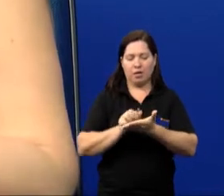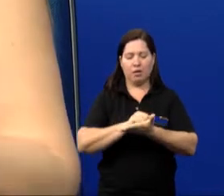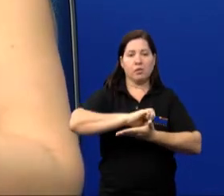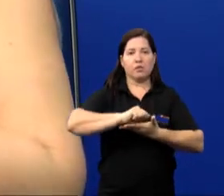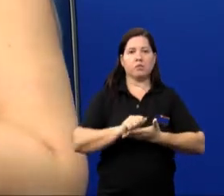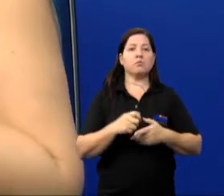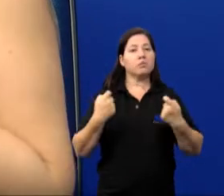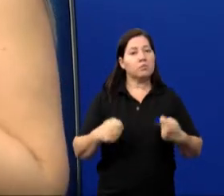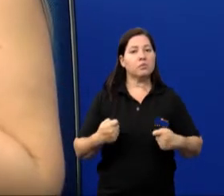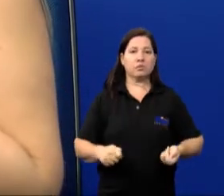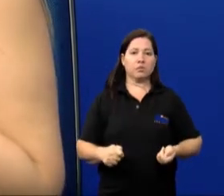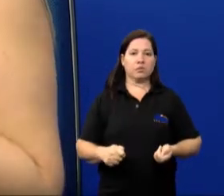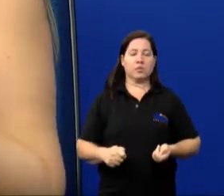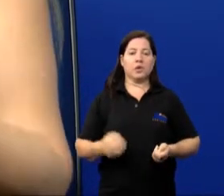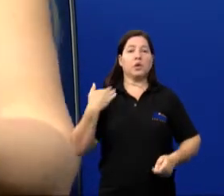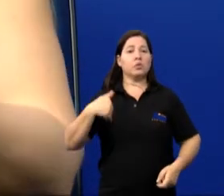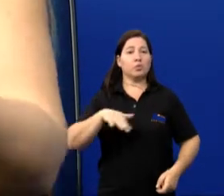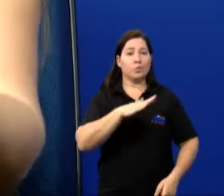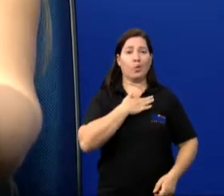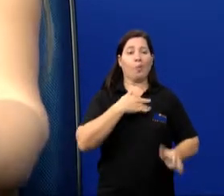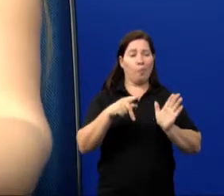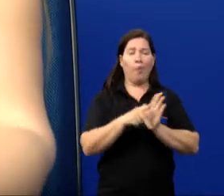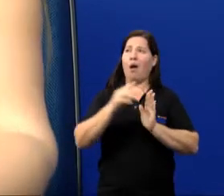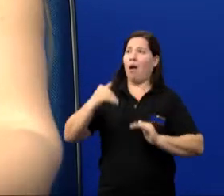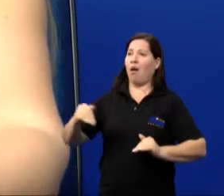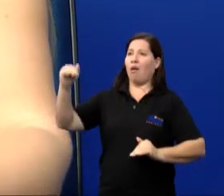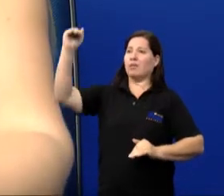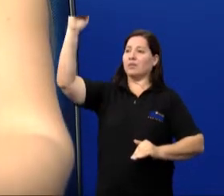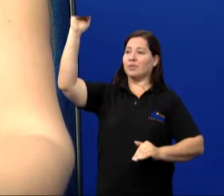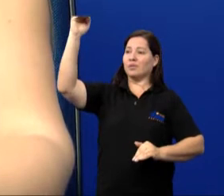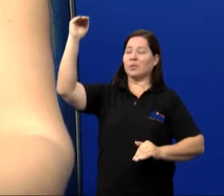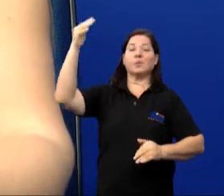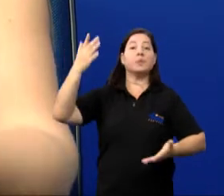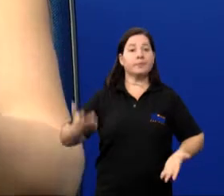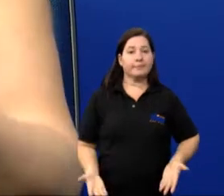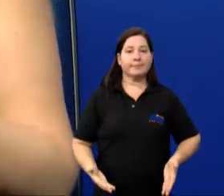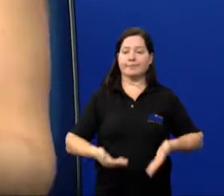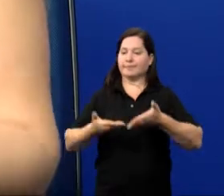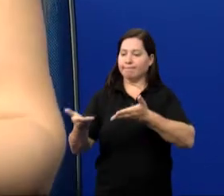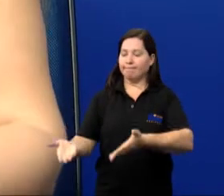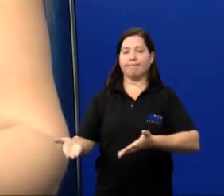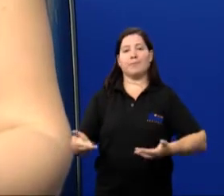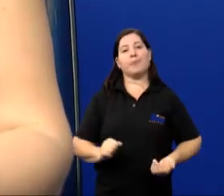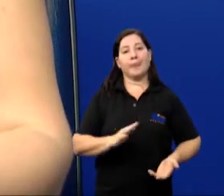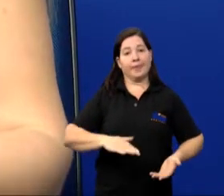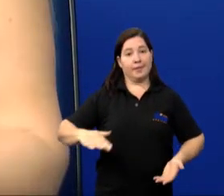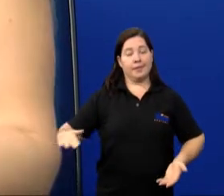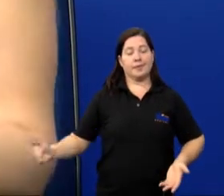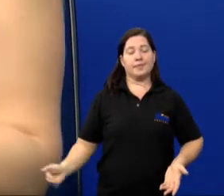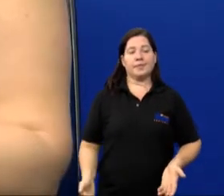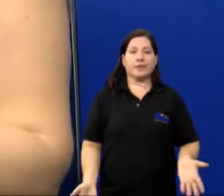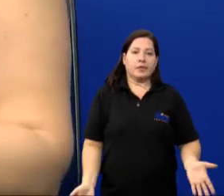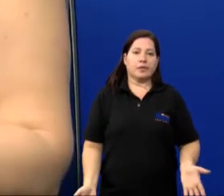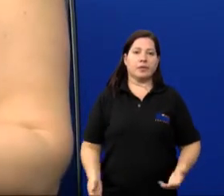tem que ter é que nós, adultos, somos que propomos, nós que estamos fazendo essas propostas, não é? São os adultos que levam as crianças.